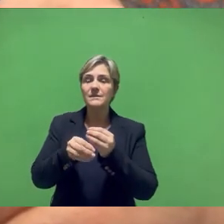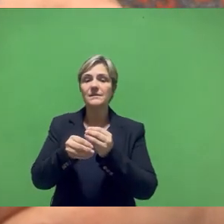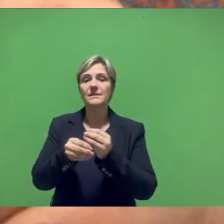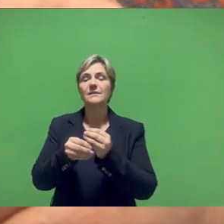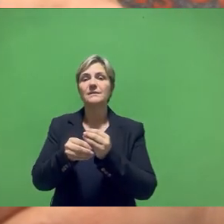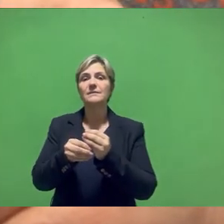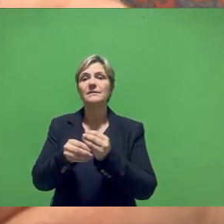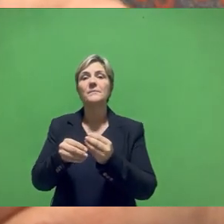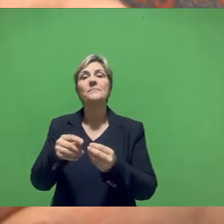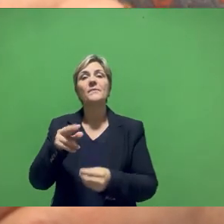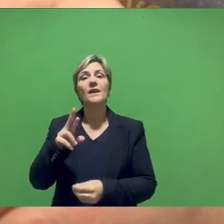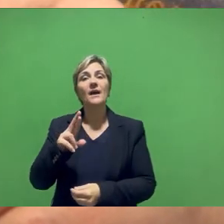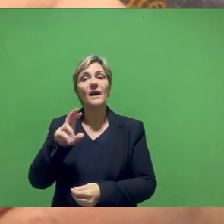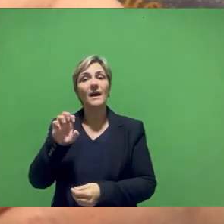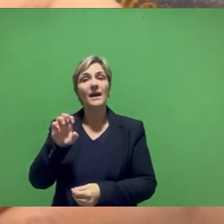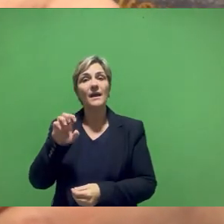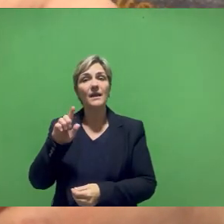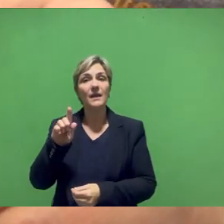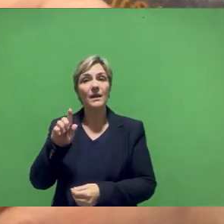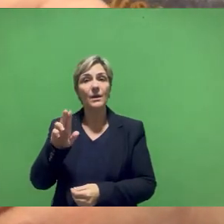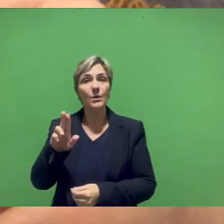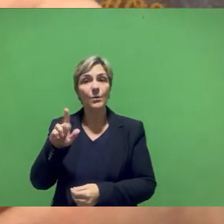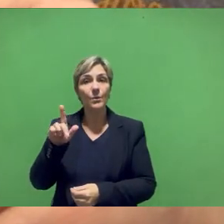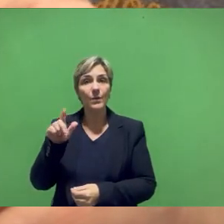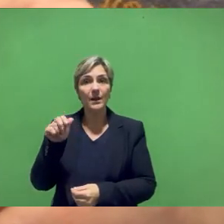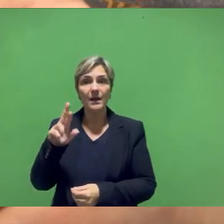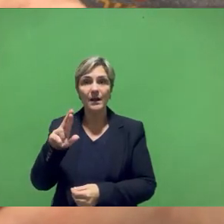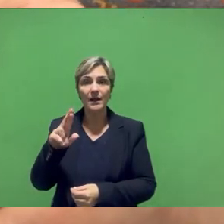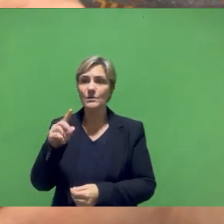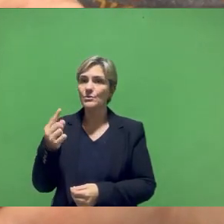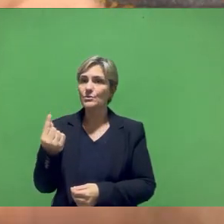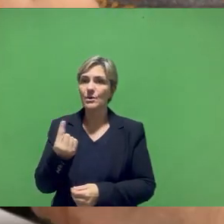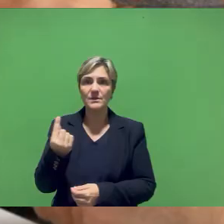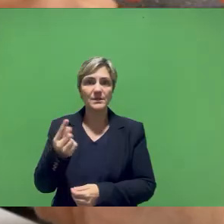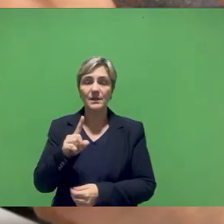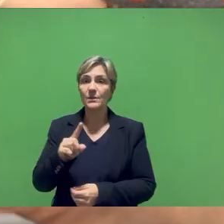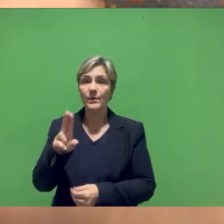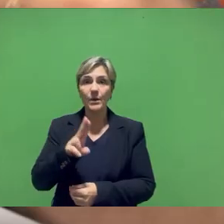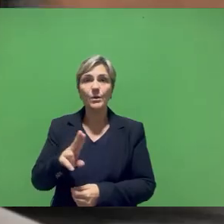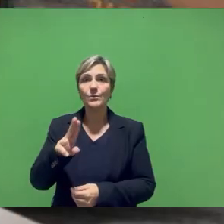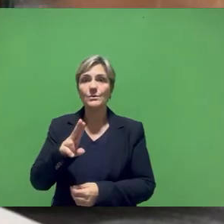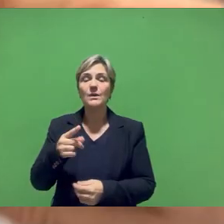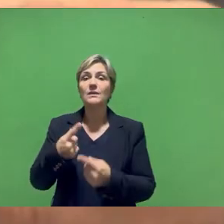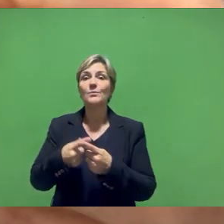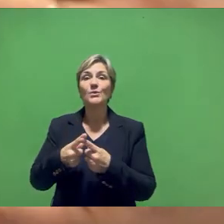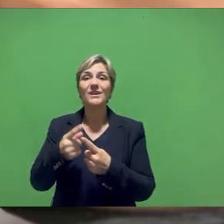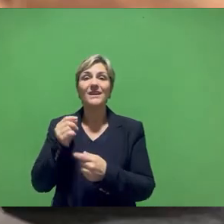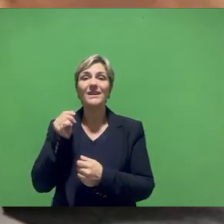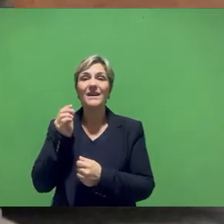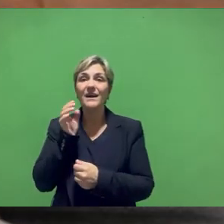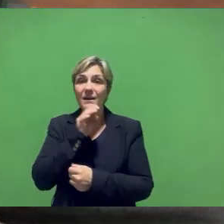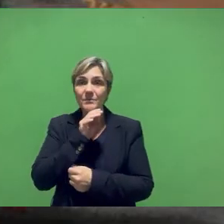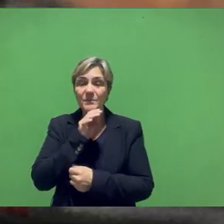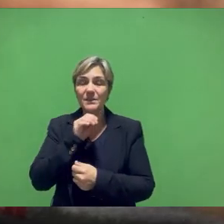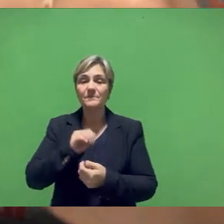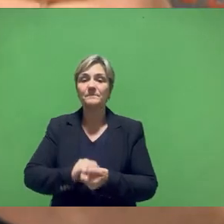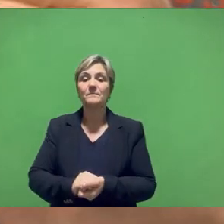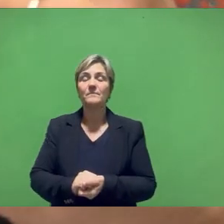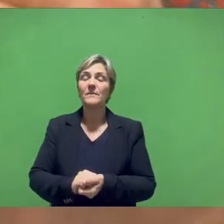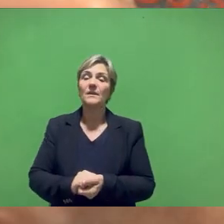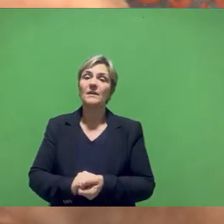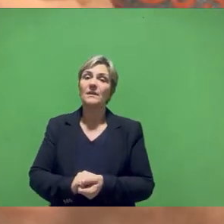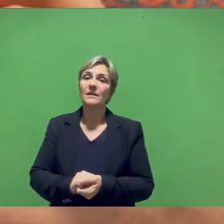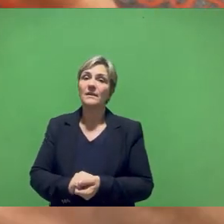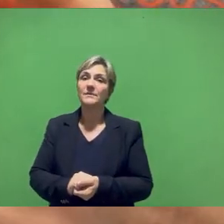acrescenta a regular. A regular sozinha não é usada. Ela é usada porque ela é de ação rápida, então